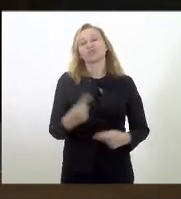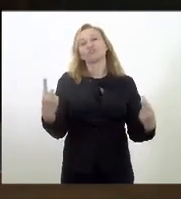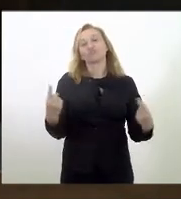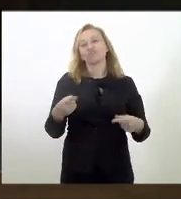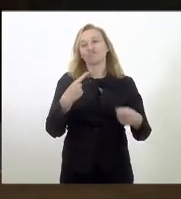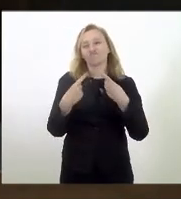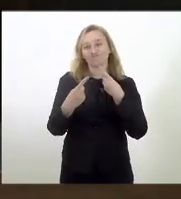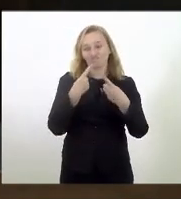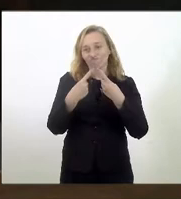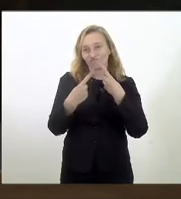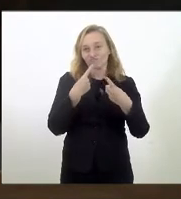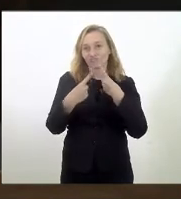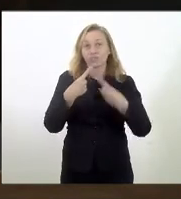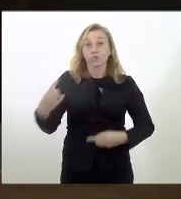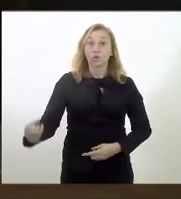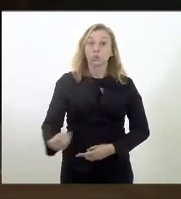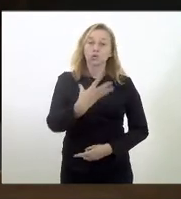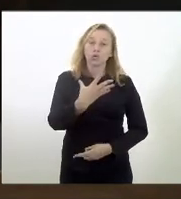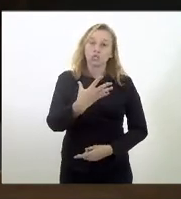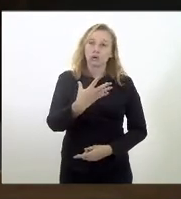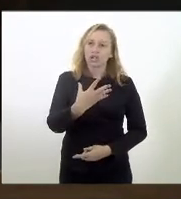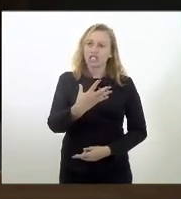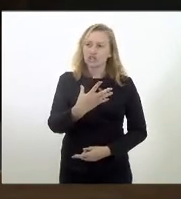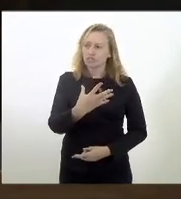discutir um novo regime.